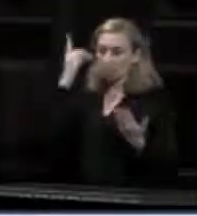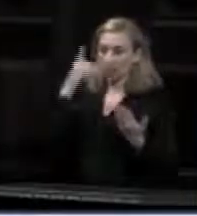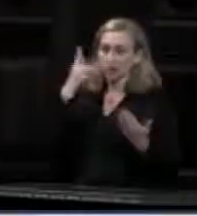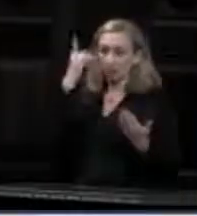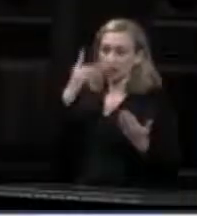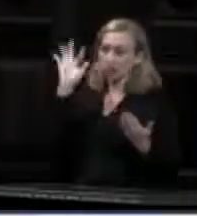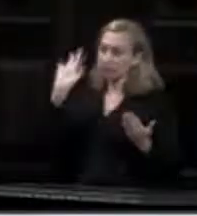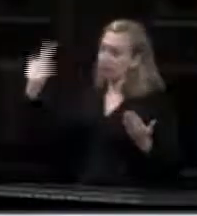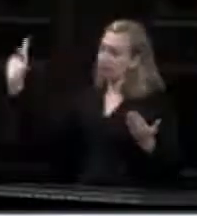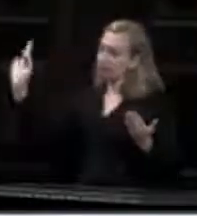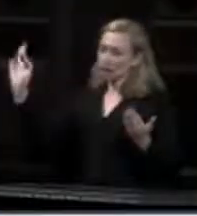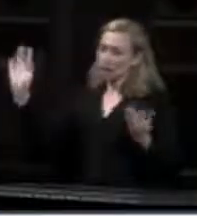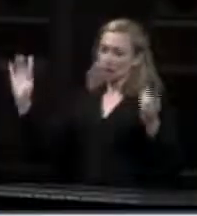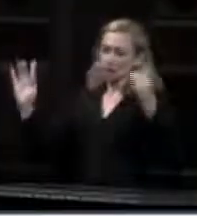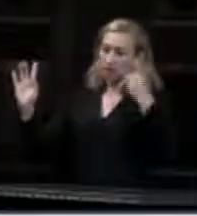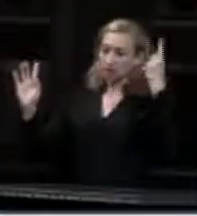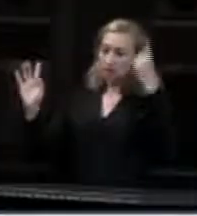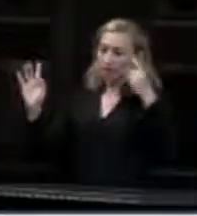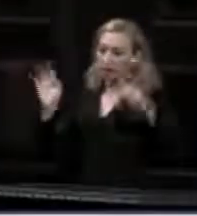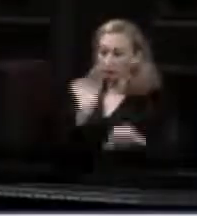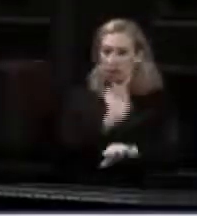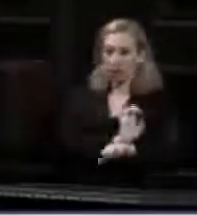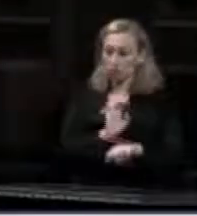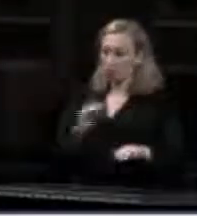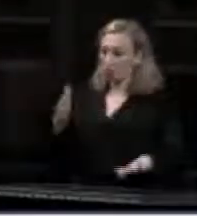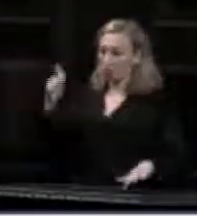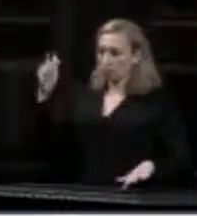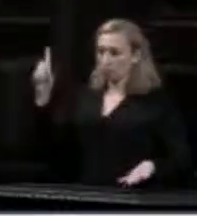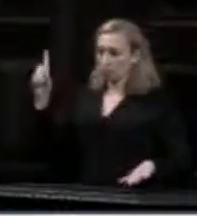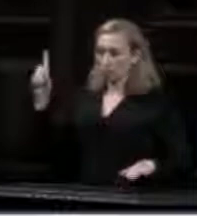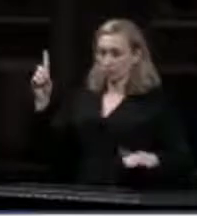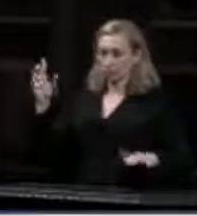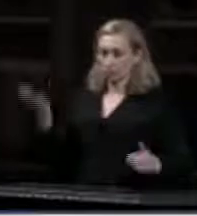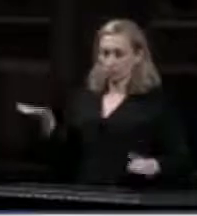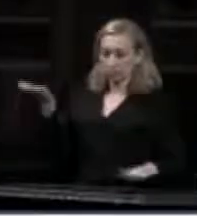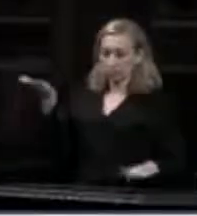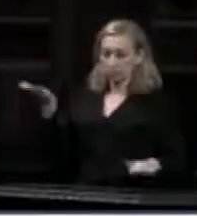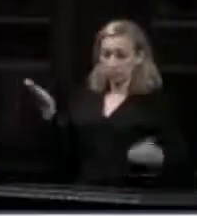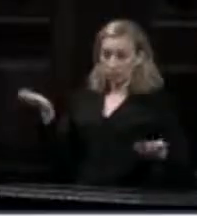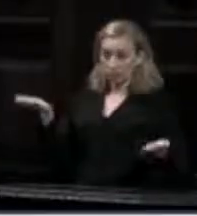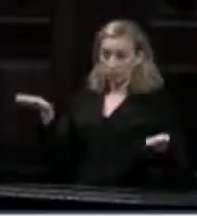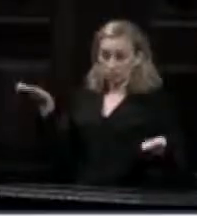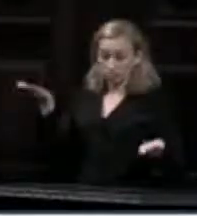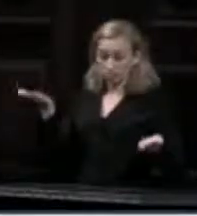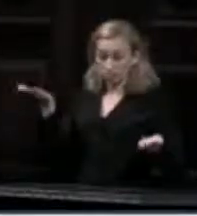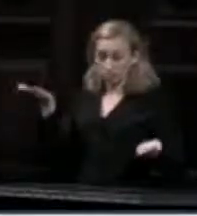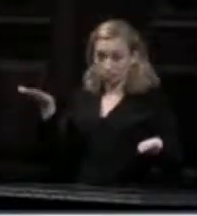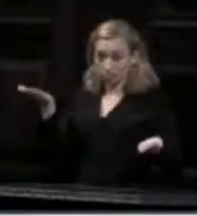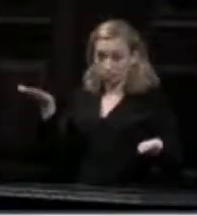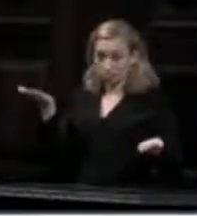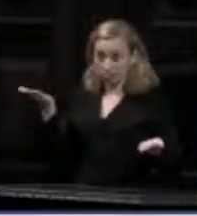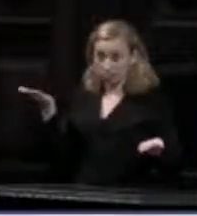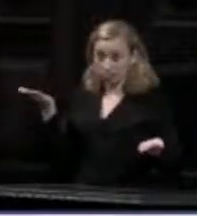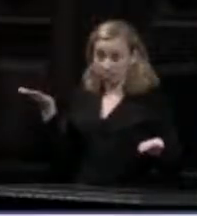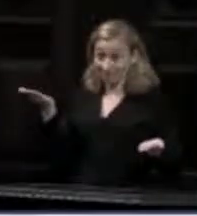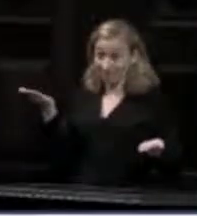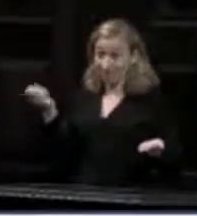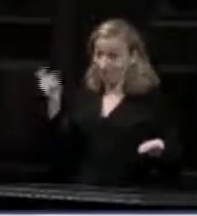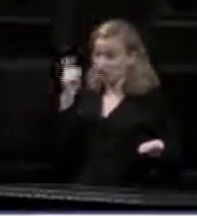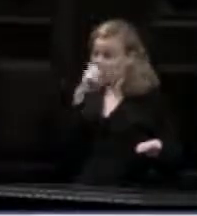então só alguns bravos conseguiram ultrapassar essa barreira